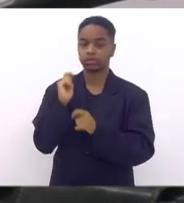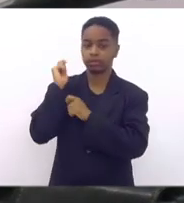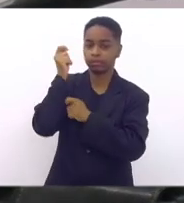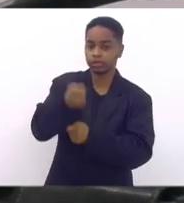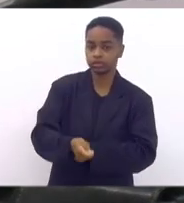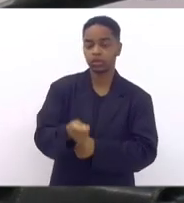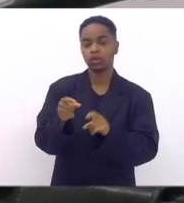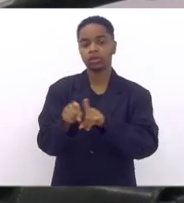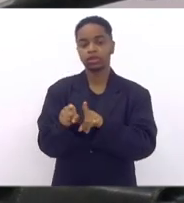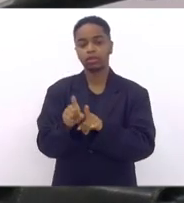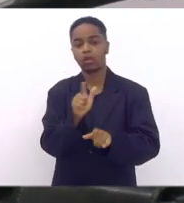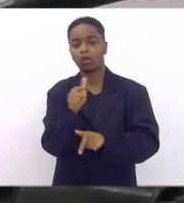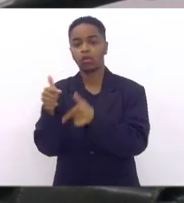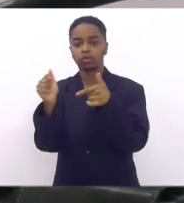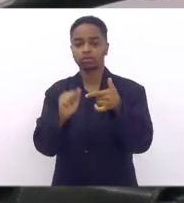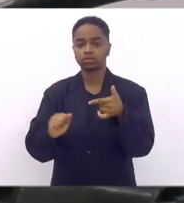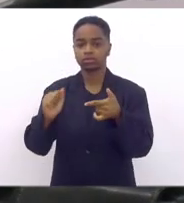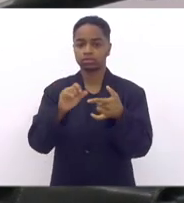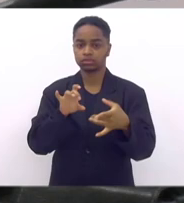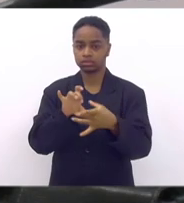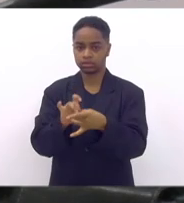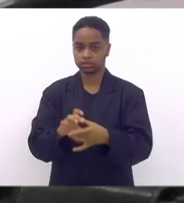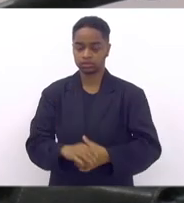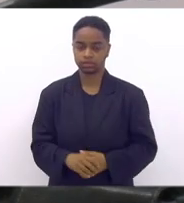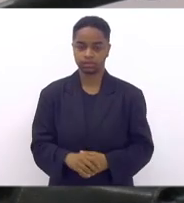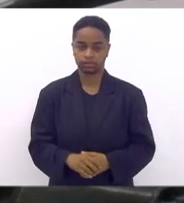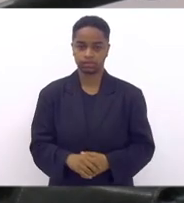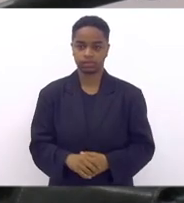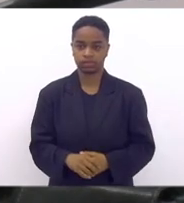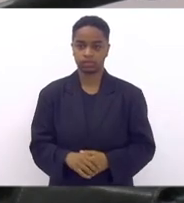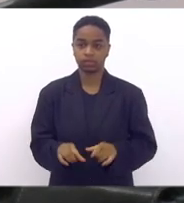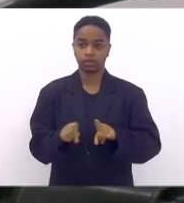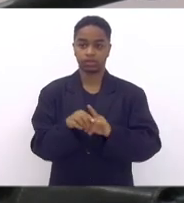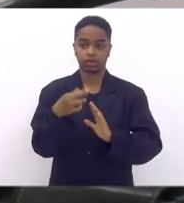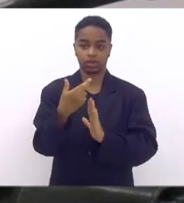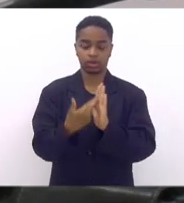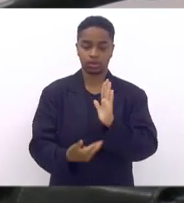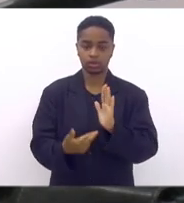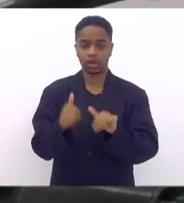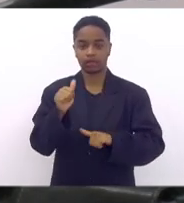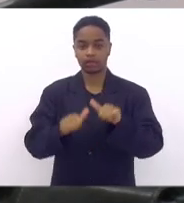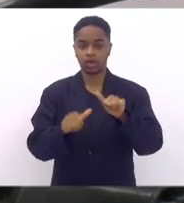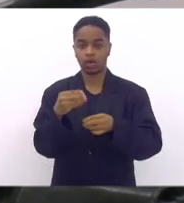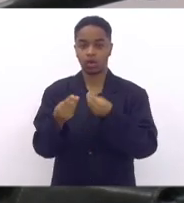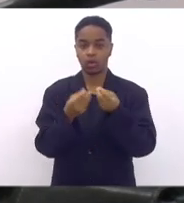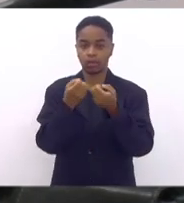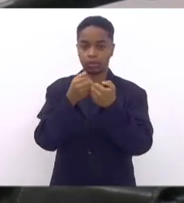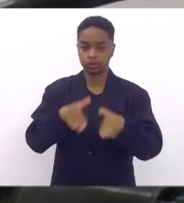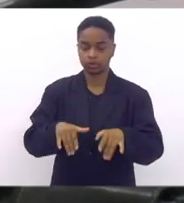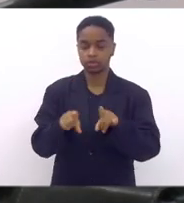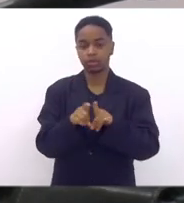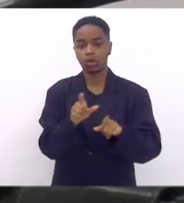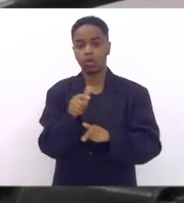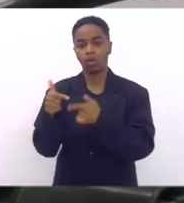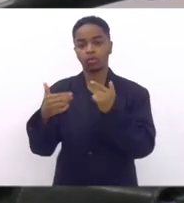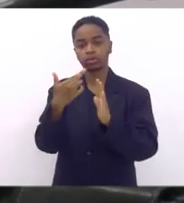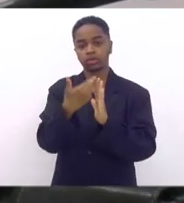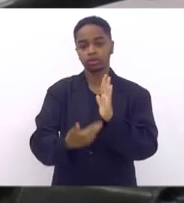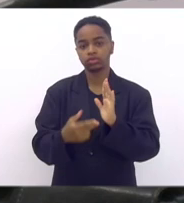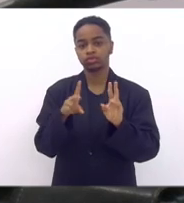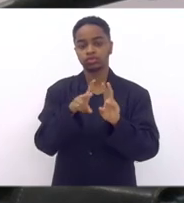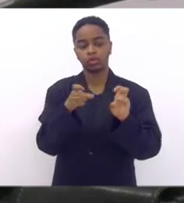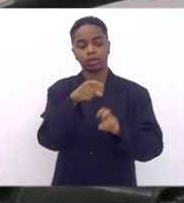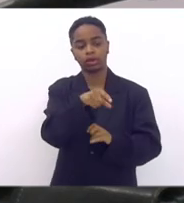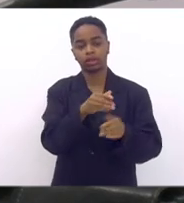populações e associações atingidas relatório de avaliação dos danos inclusive relatório parcial e demais relatórios produzidos sobre o caso desse